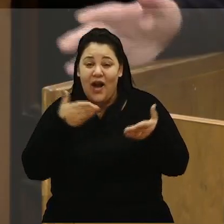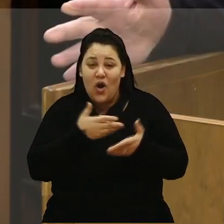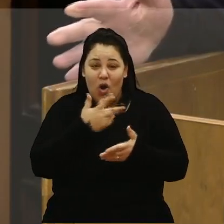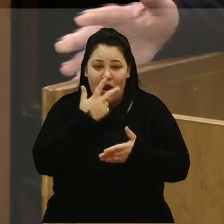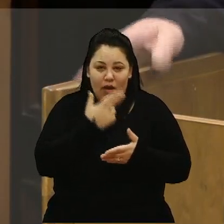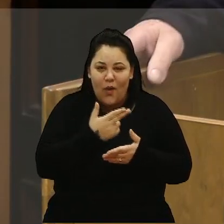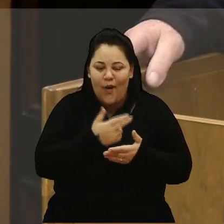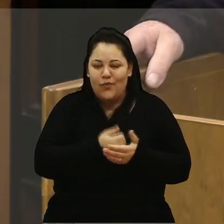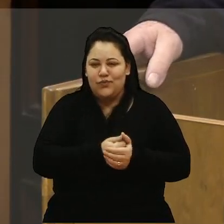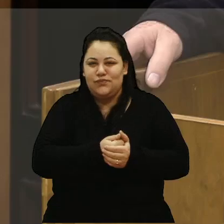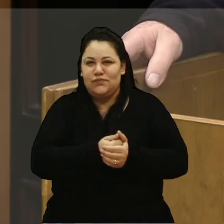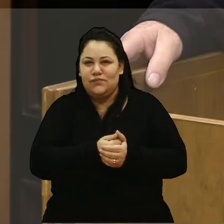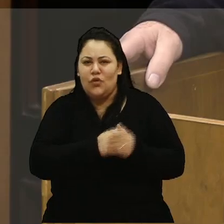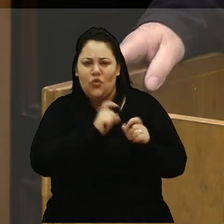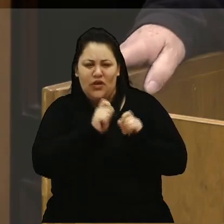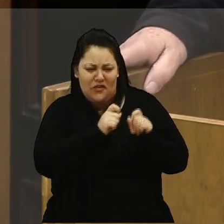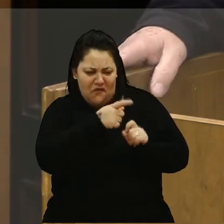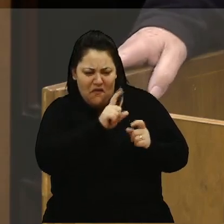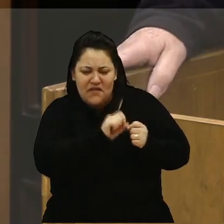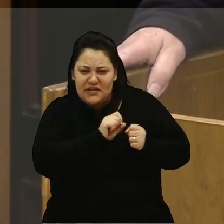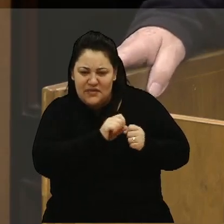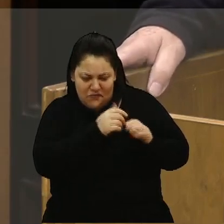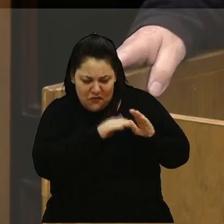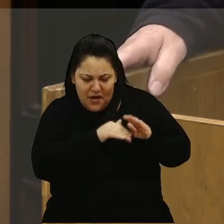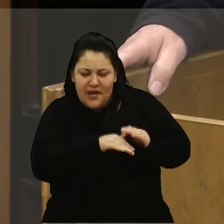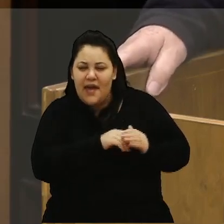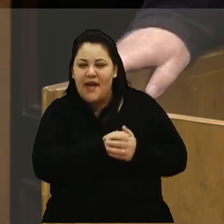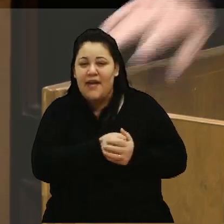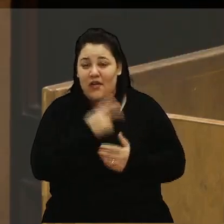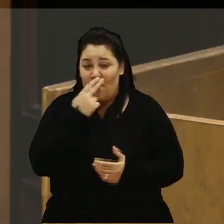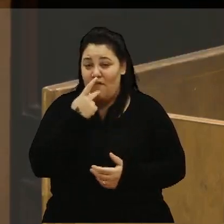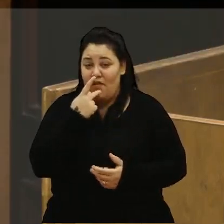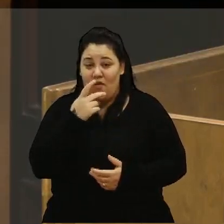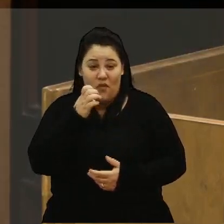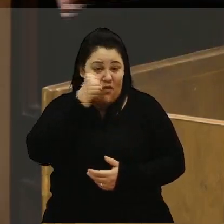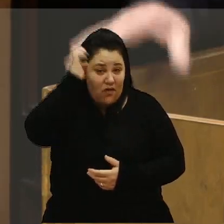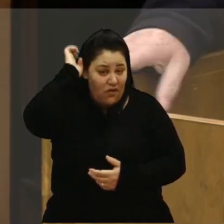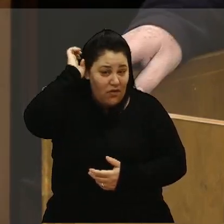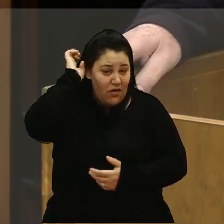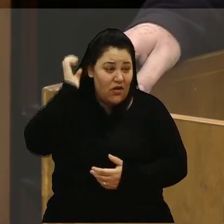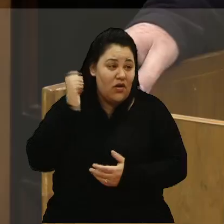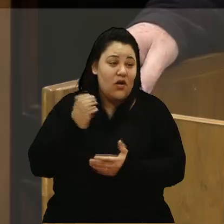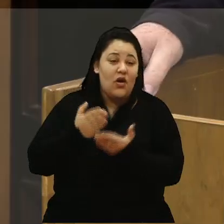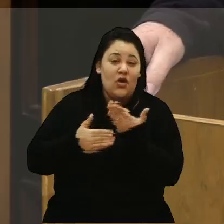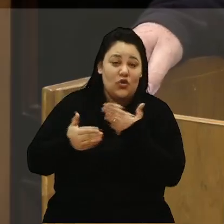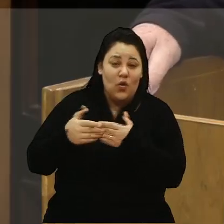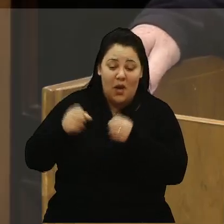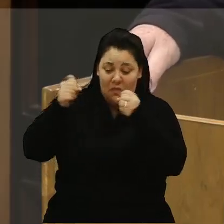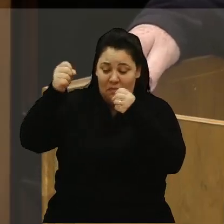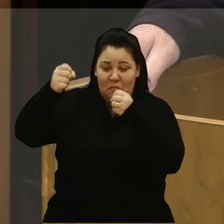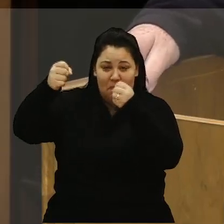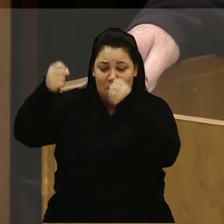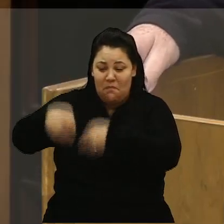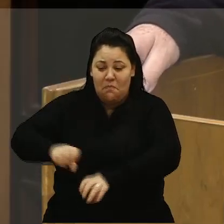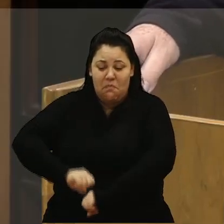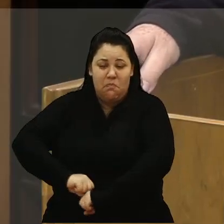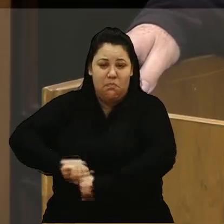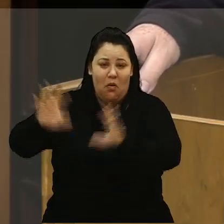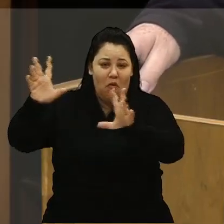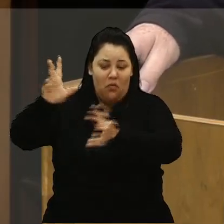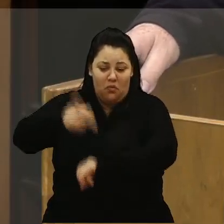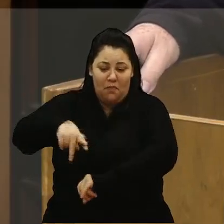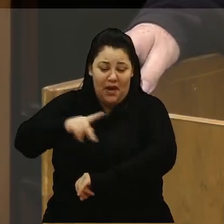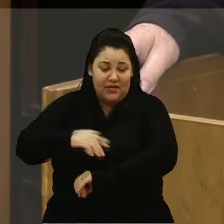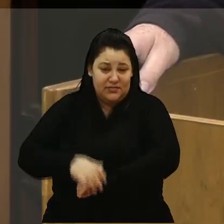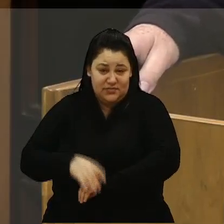Não, o que vão fazer? Vão largar, que nem o Eduardo Bolsonaro, 2 bombas atômicas sobre o nosso país? Se a gente